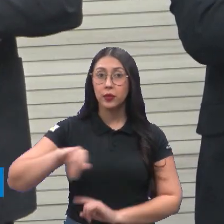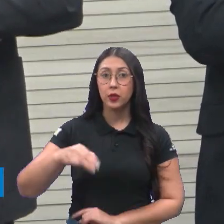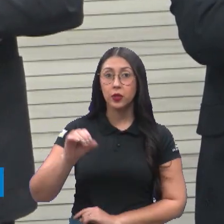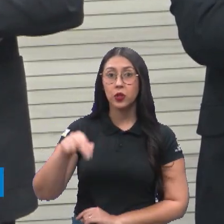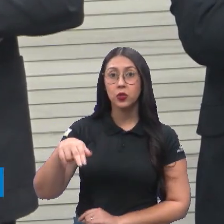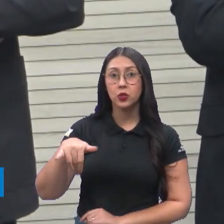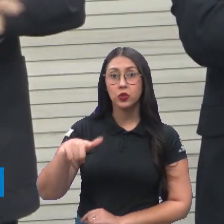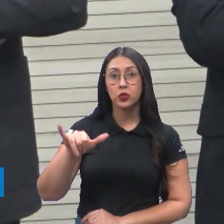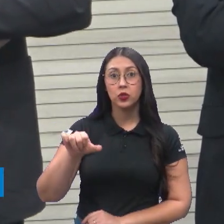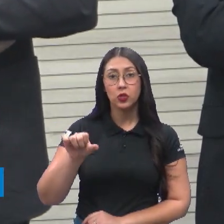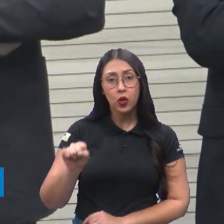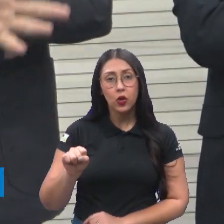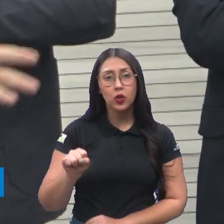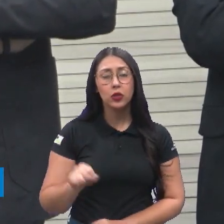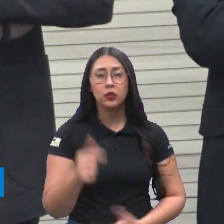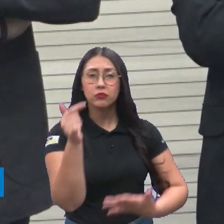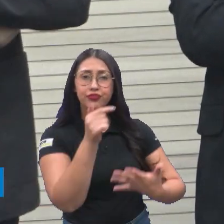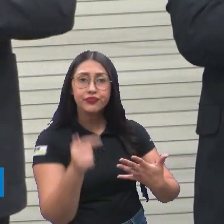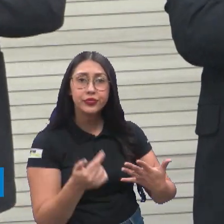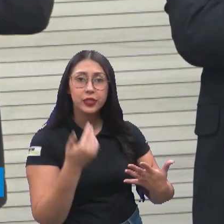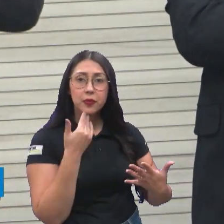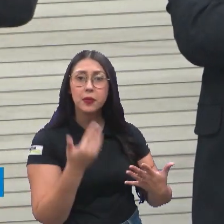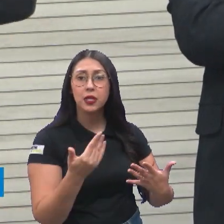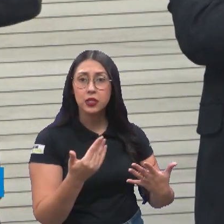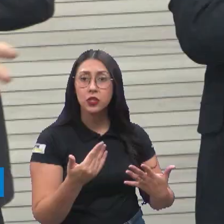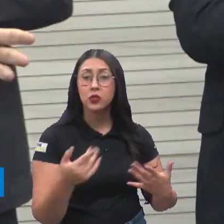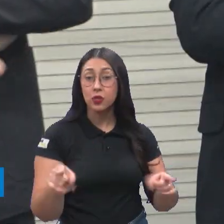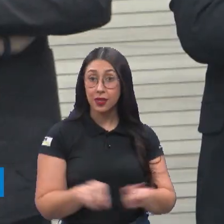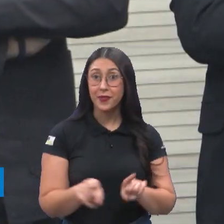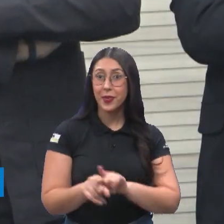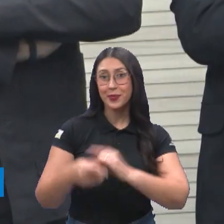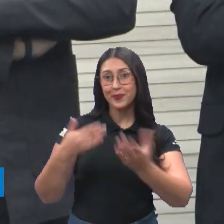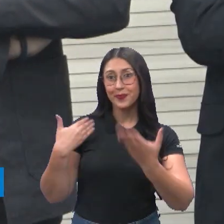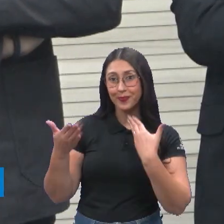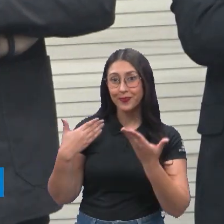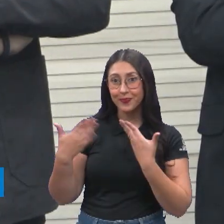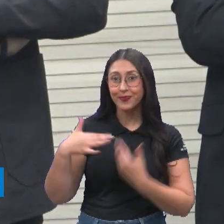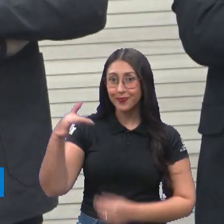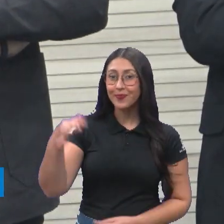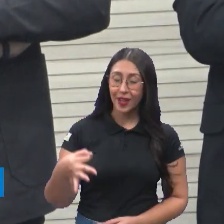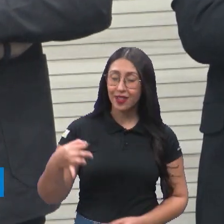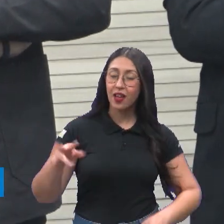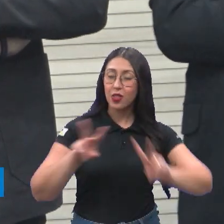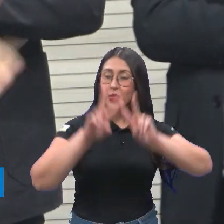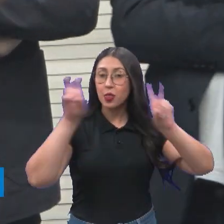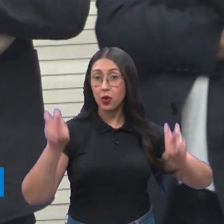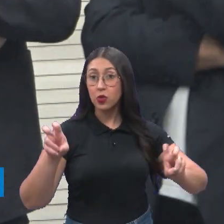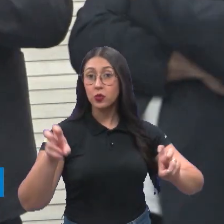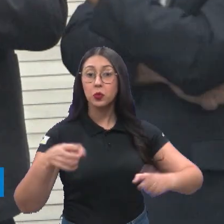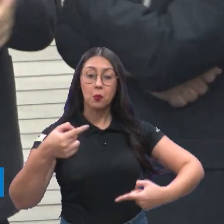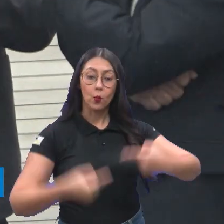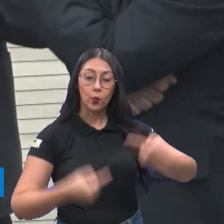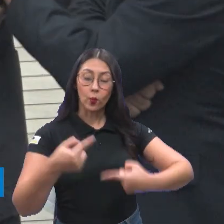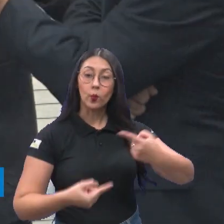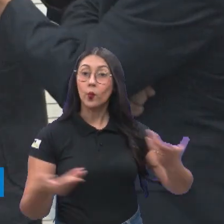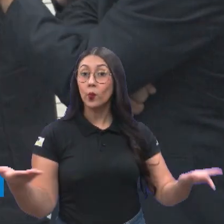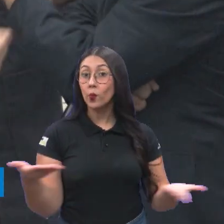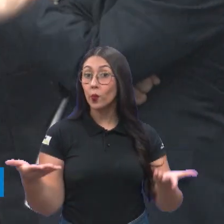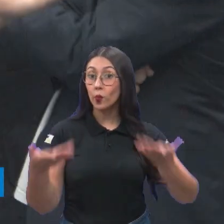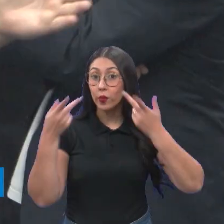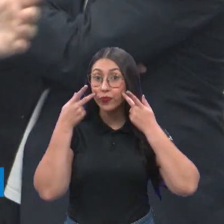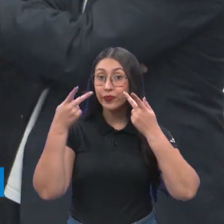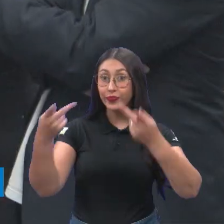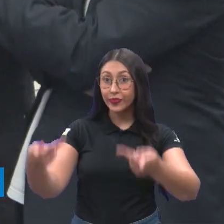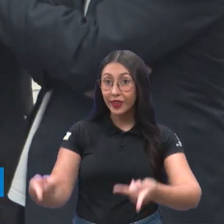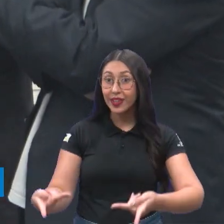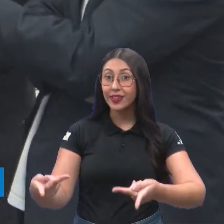algumas demandas, proseando um pouco, né, Elvis? Falando um pouco de política aqui da nossa cidade. E hoje está visitando aqui o plenário,